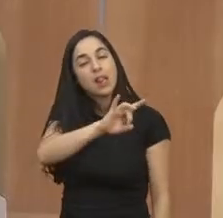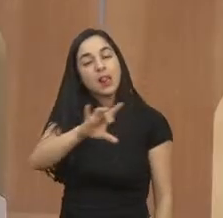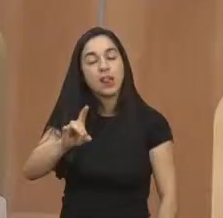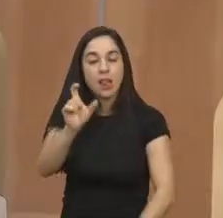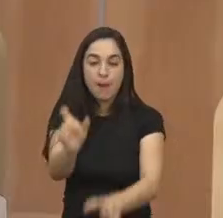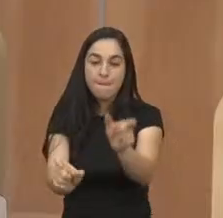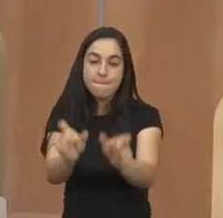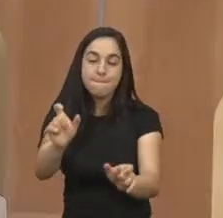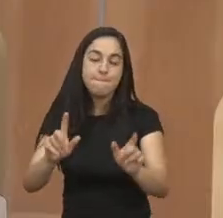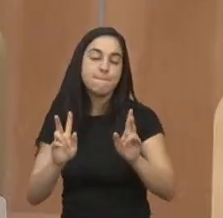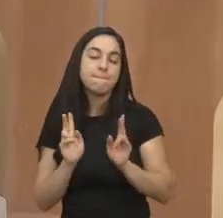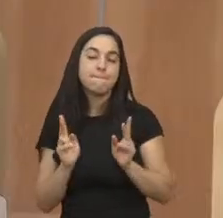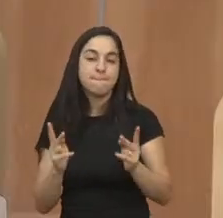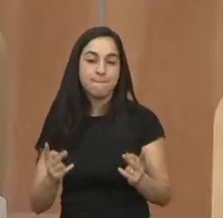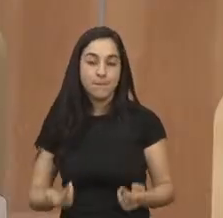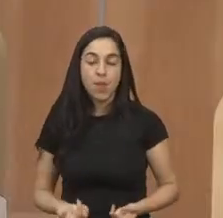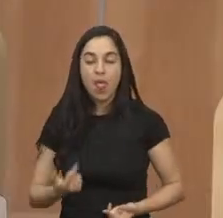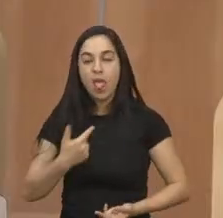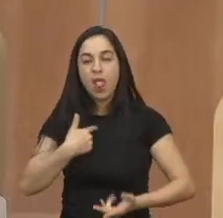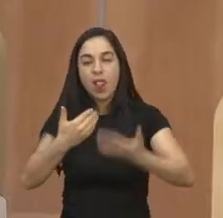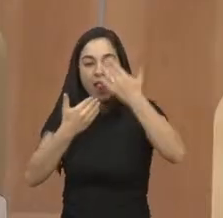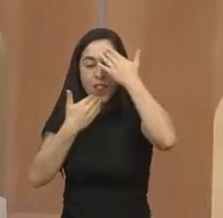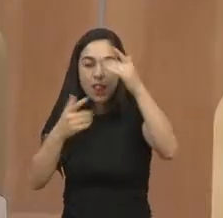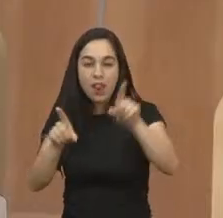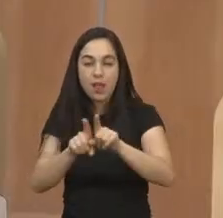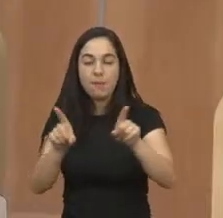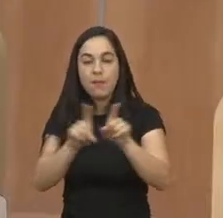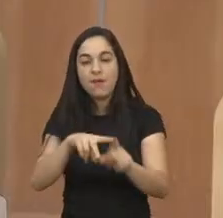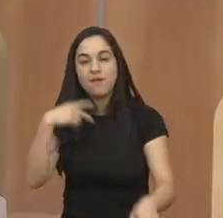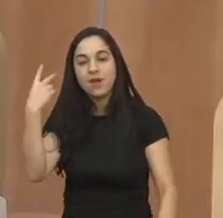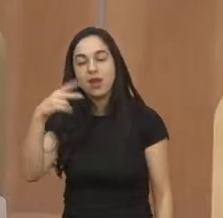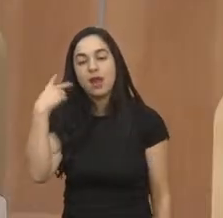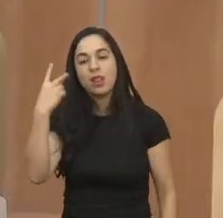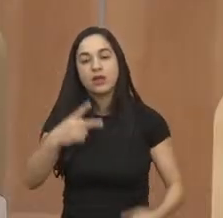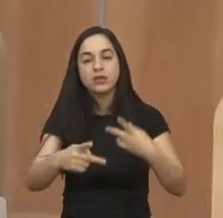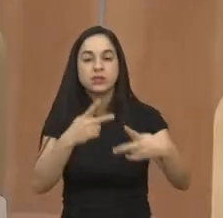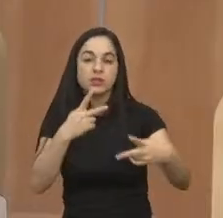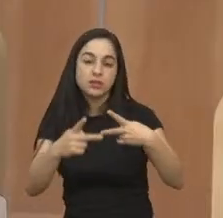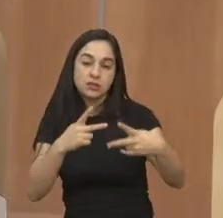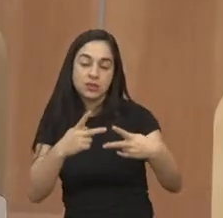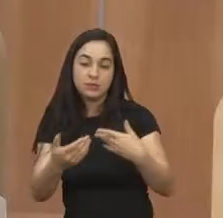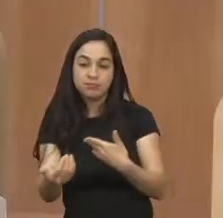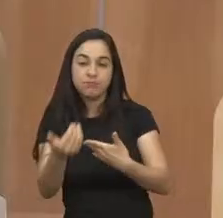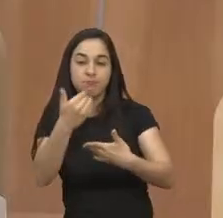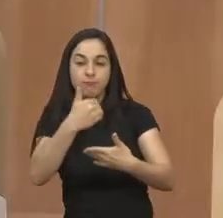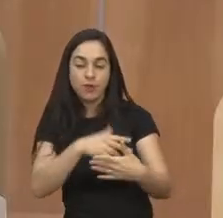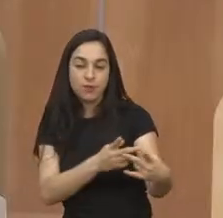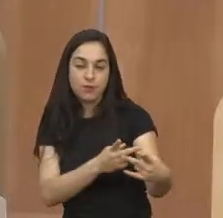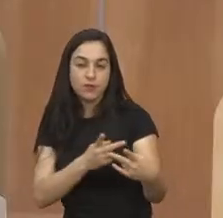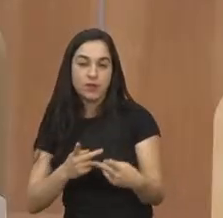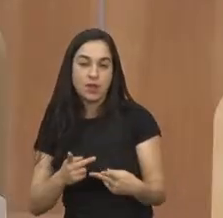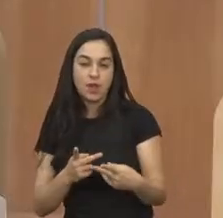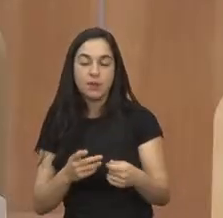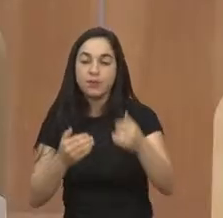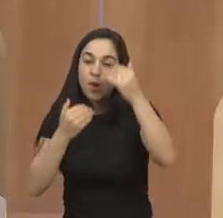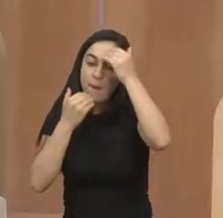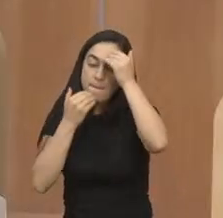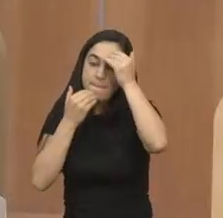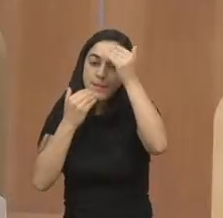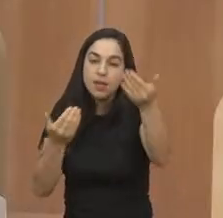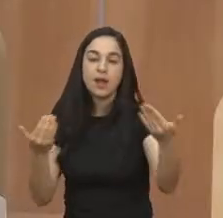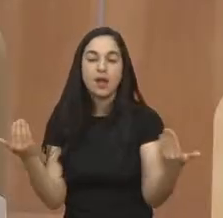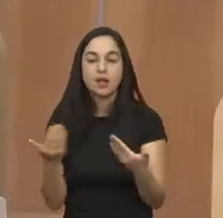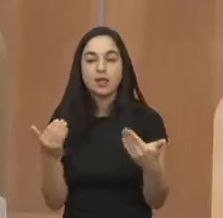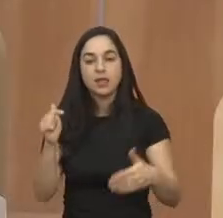humano. Quero agradecer também a presença do nosso vereador de São José dos Campos. Muito obrigado por estar prestigiando numa sessão de